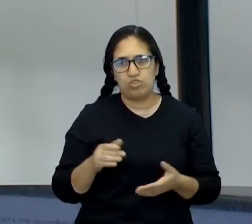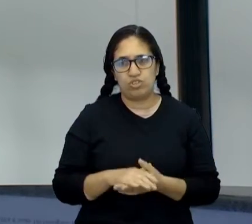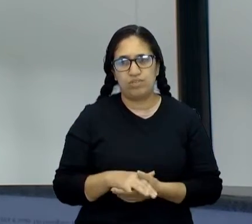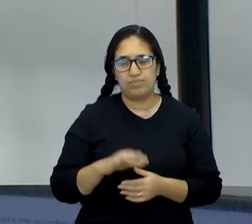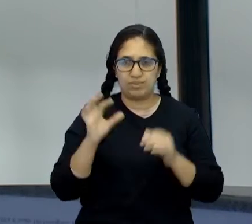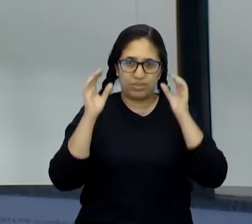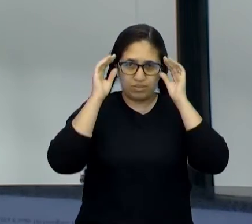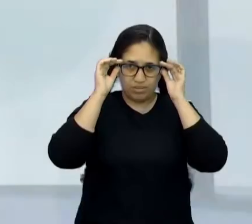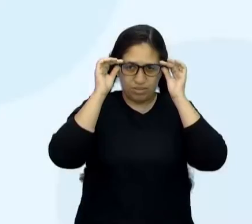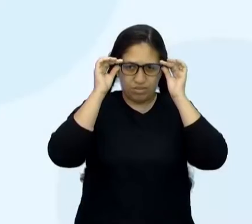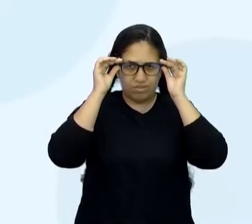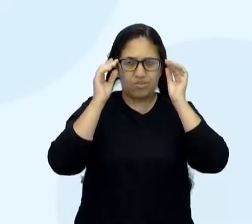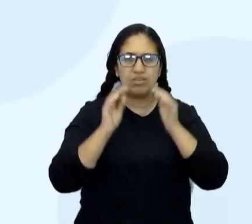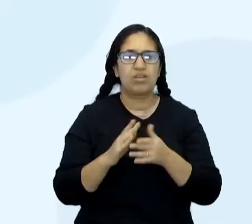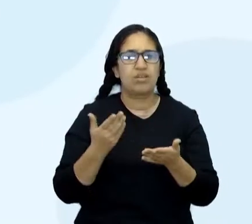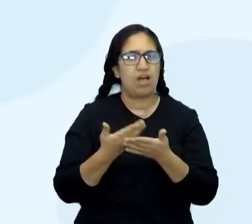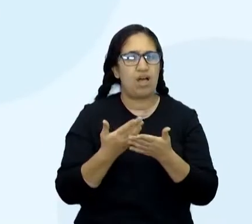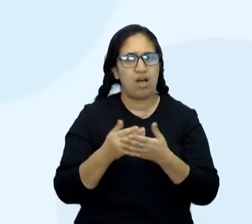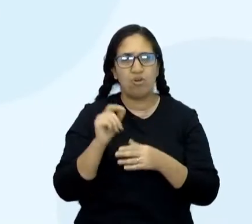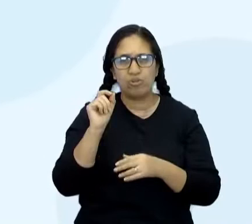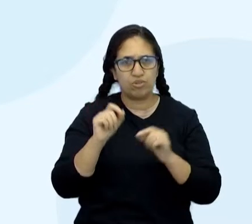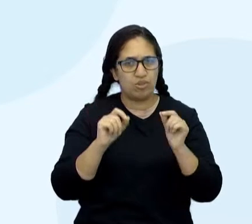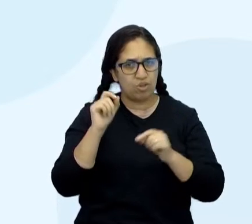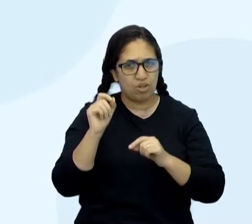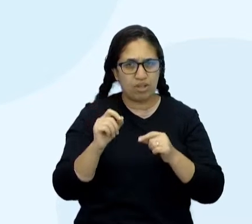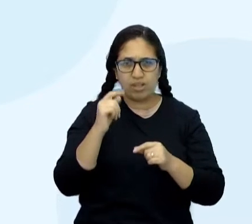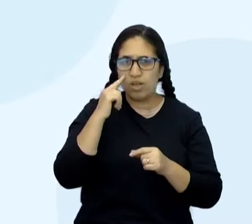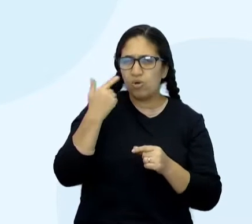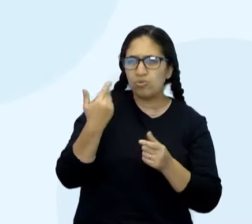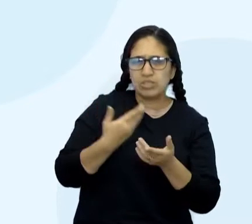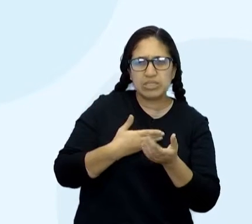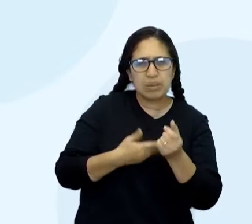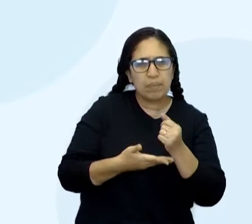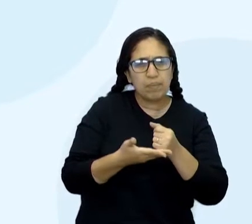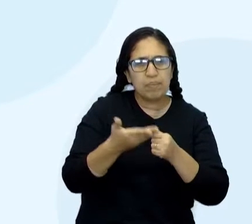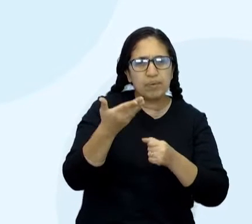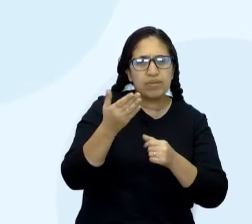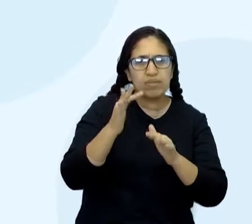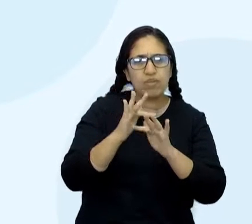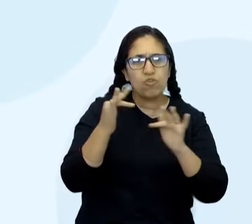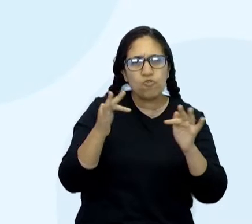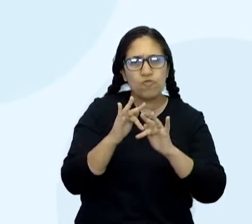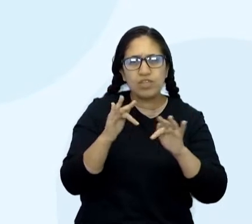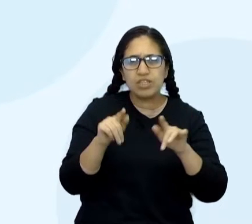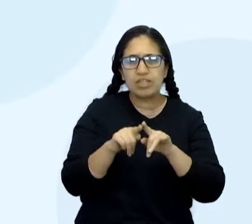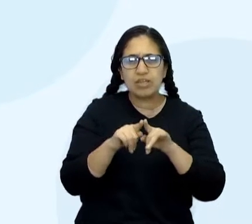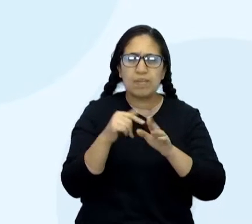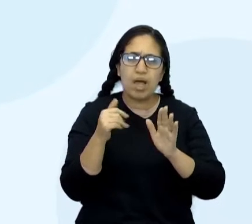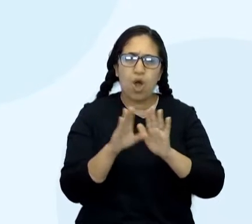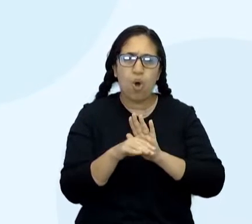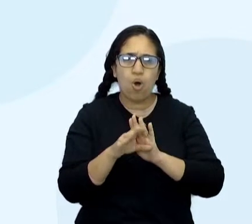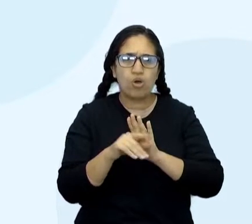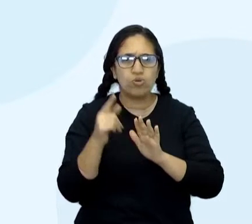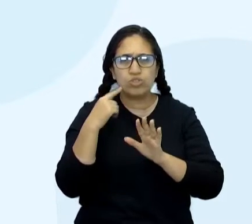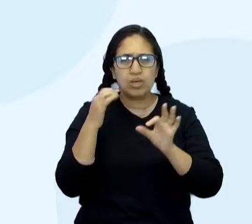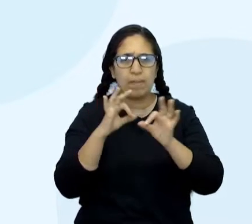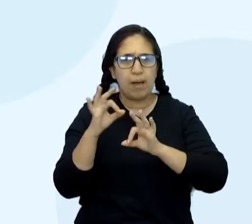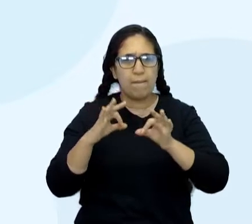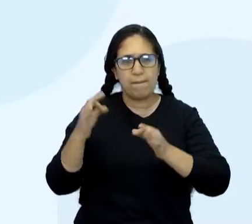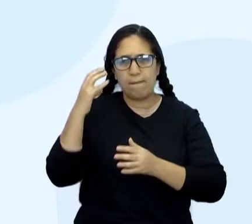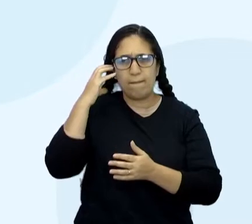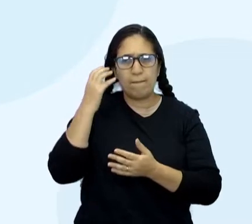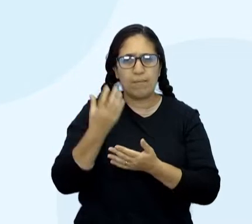aula, a gente quer retomar alguns princípios físicos, né? E obter conteúdos para elaborar um podcast.